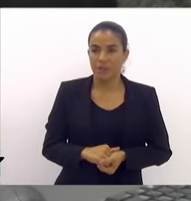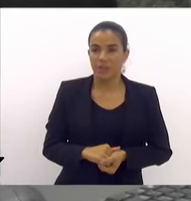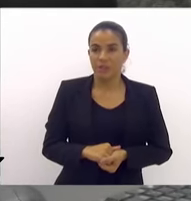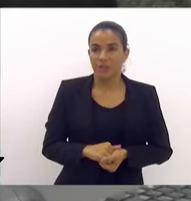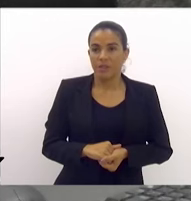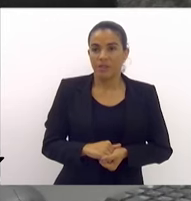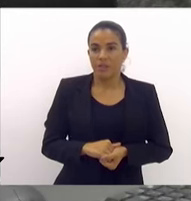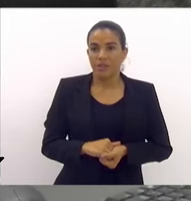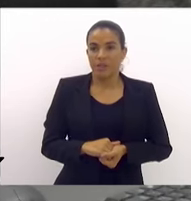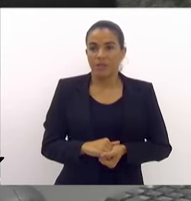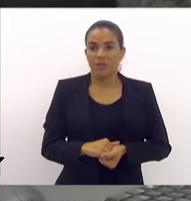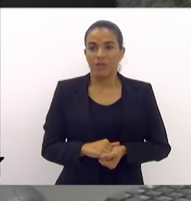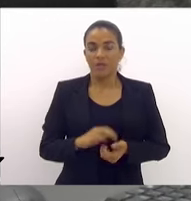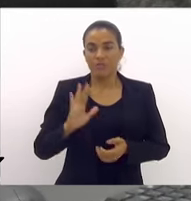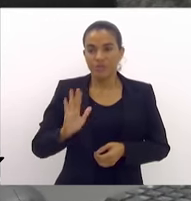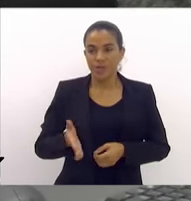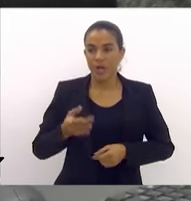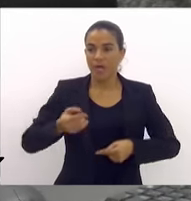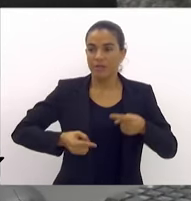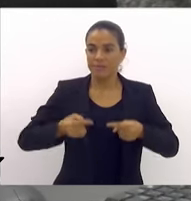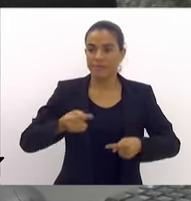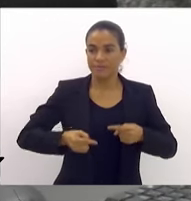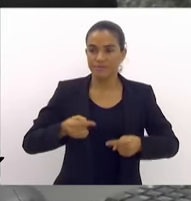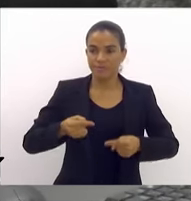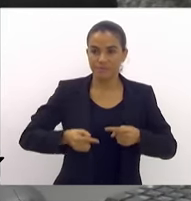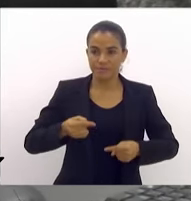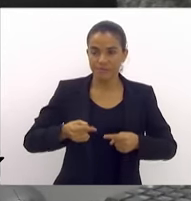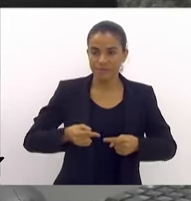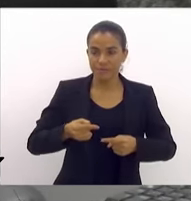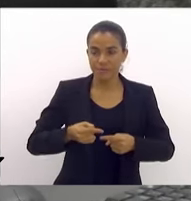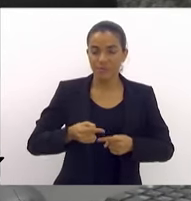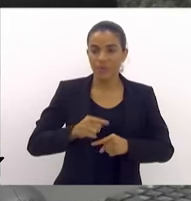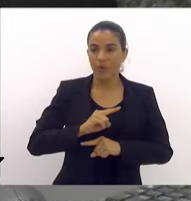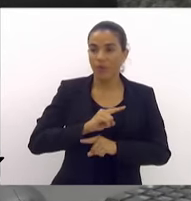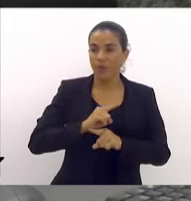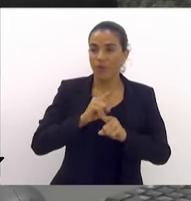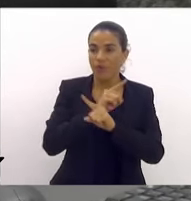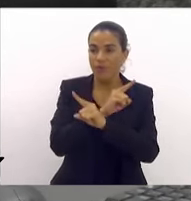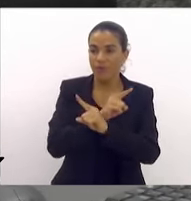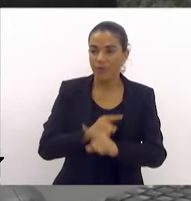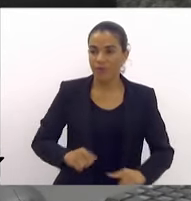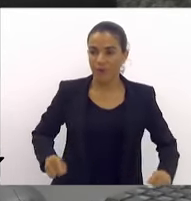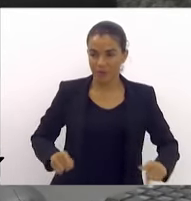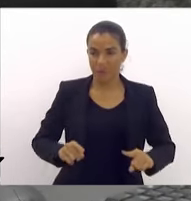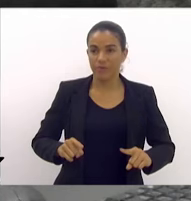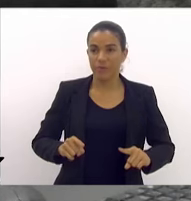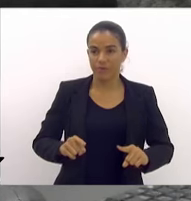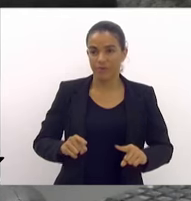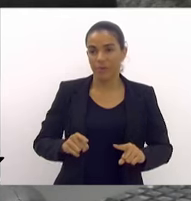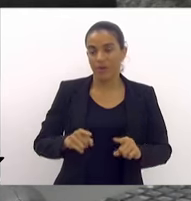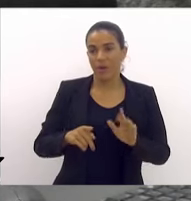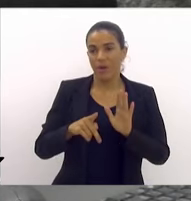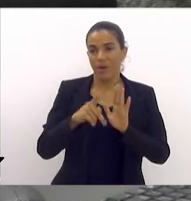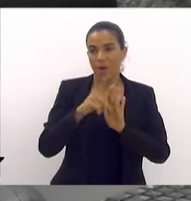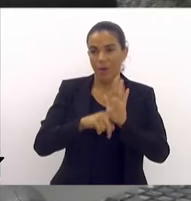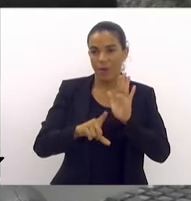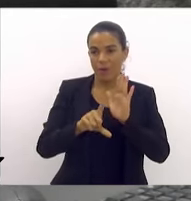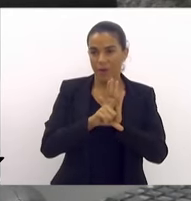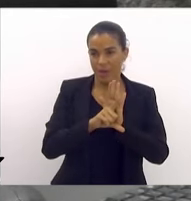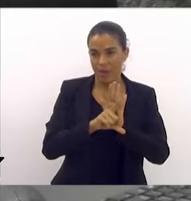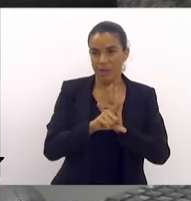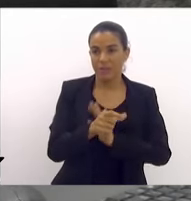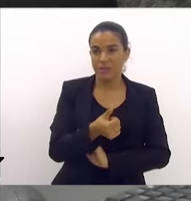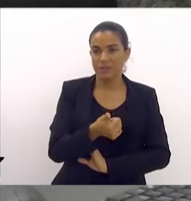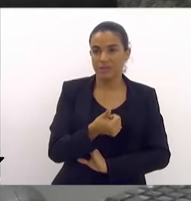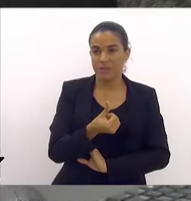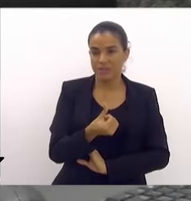trago à tona aqui, já em discussão, um veto integral ao PL 5316 de